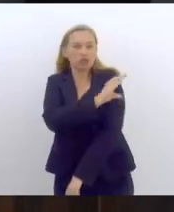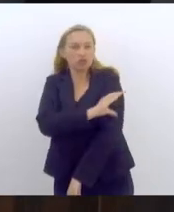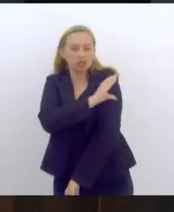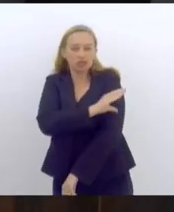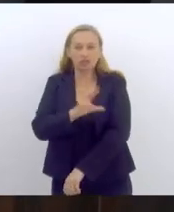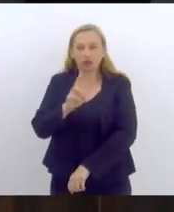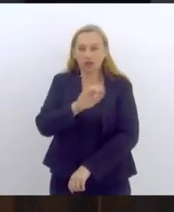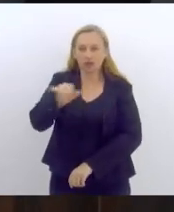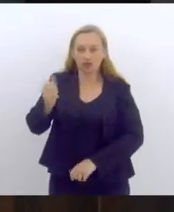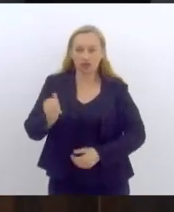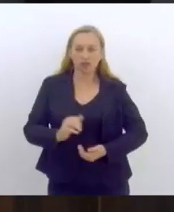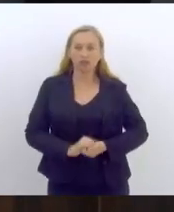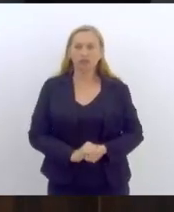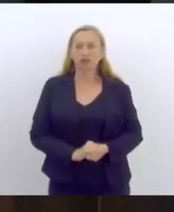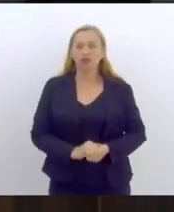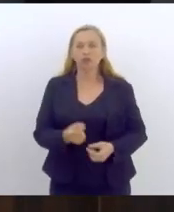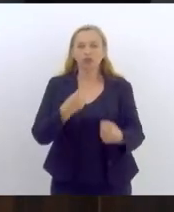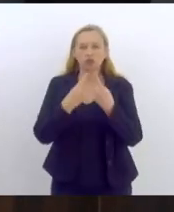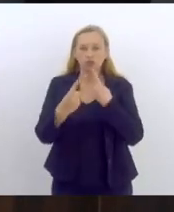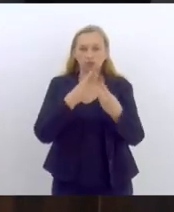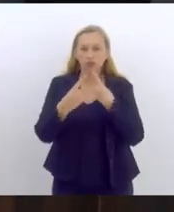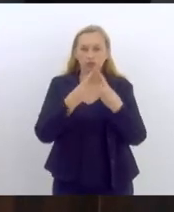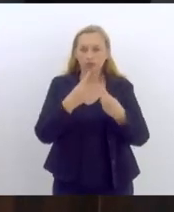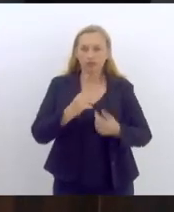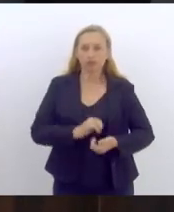RJ. Em discussão.